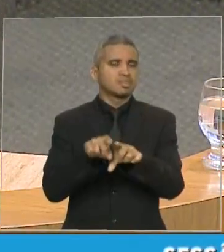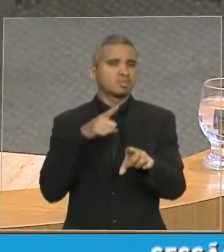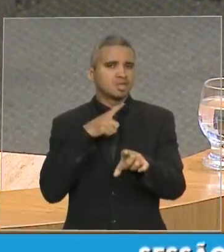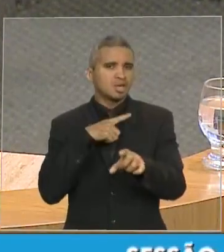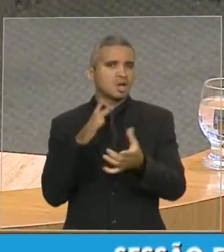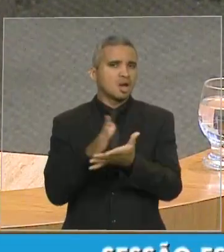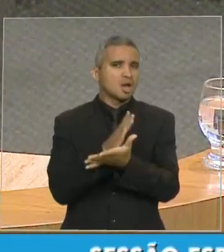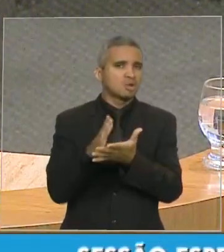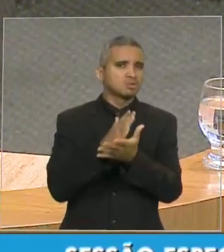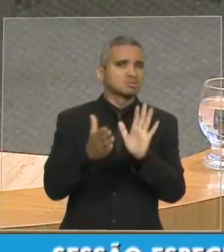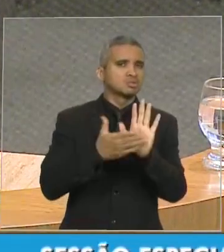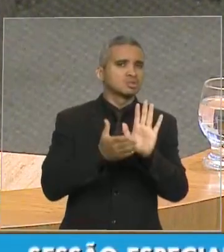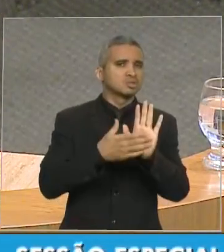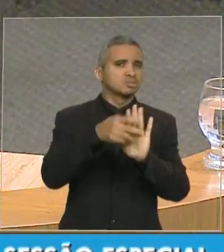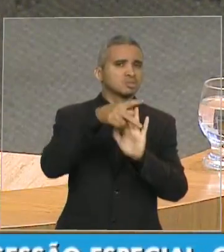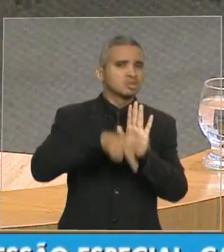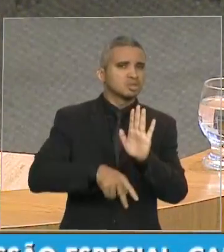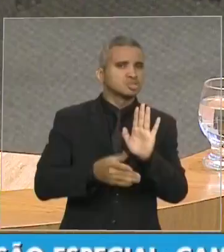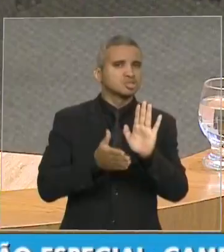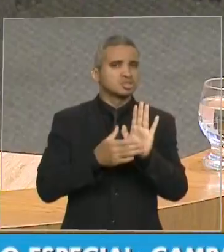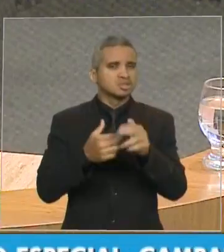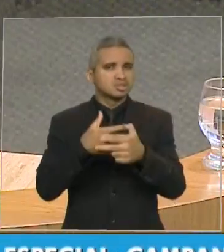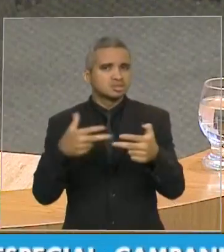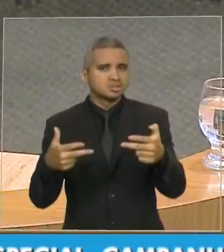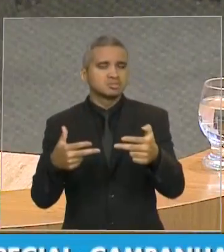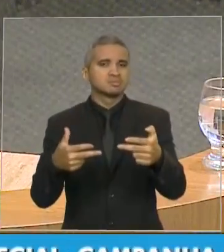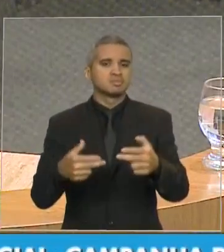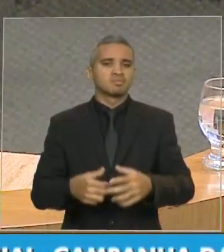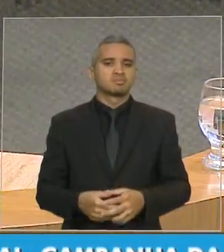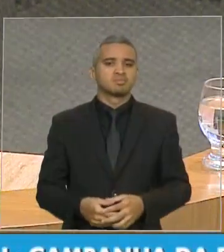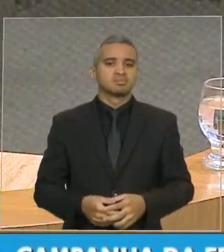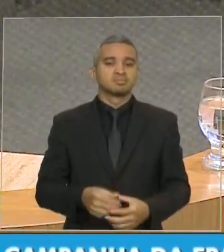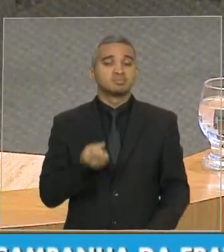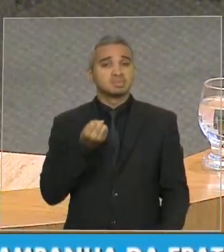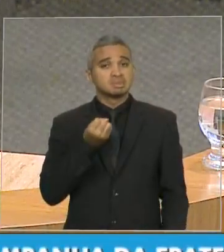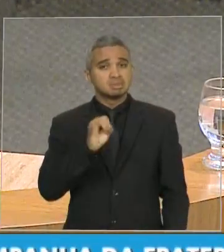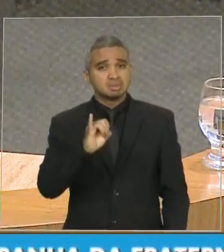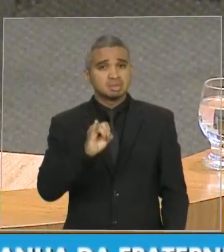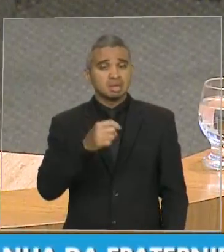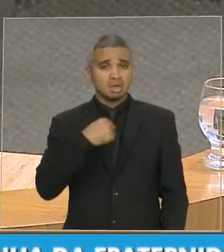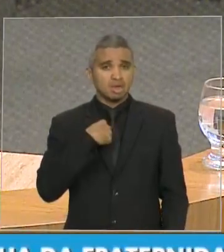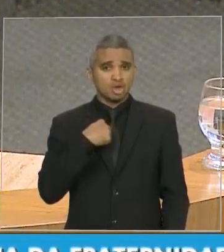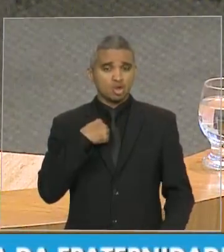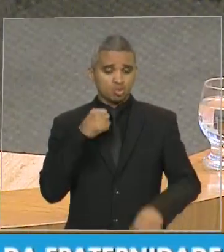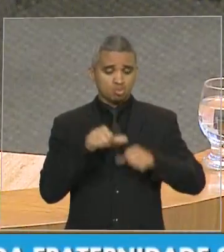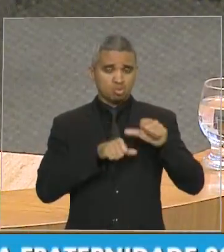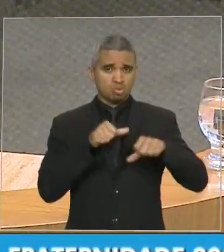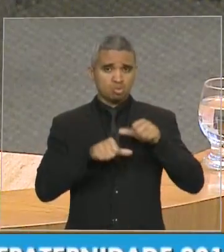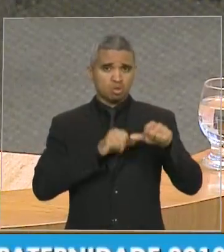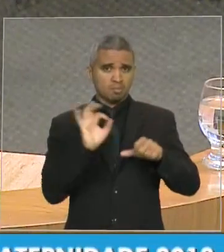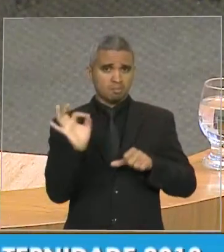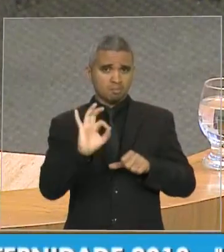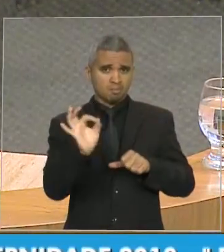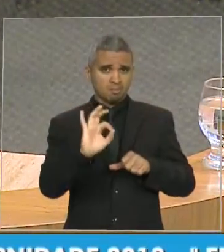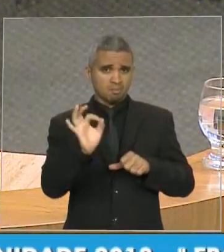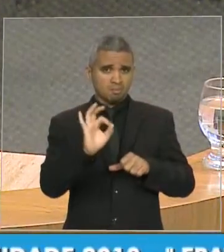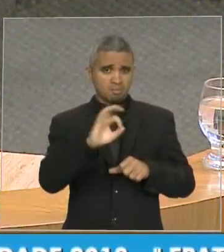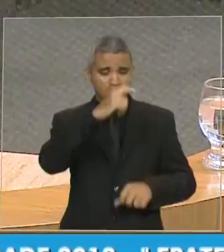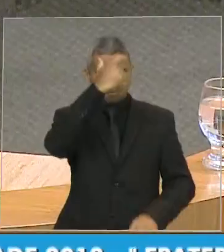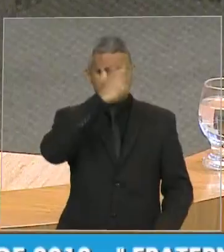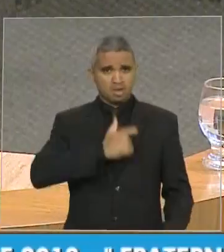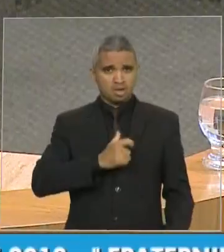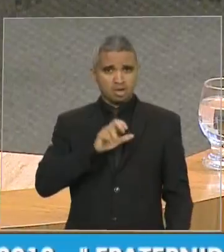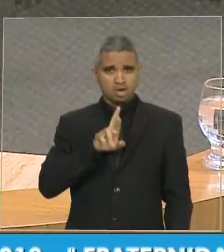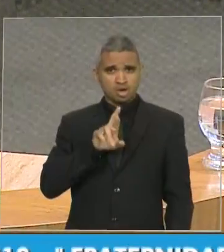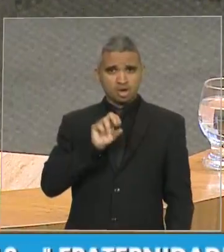imediatas. Se eu não tiver a postura, se eu não mudar o eu, Rosana Bordalo, violenta,